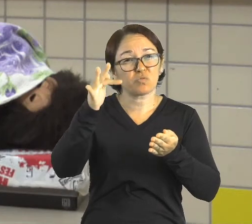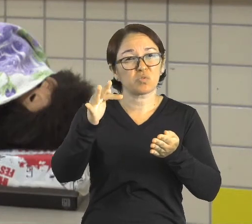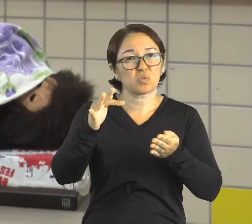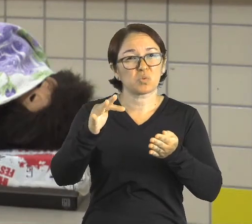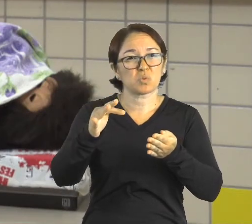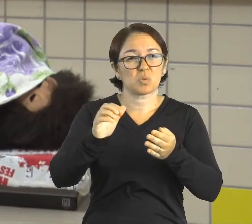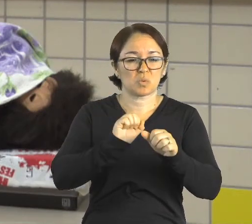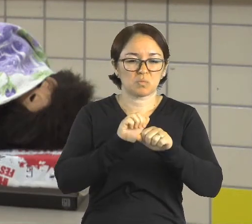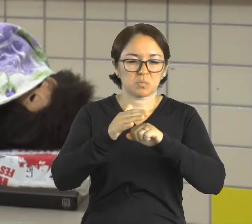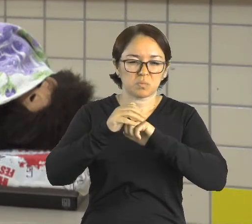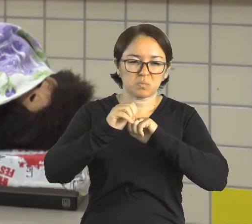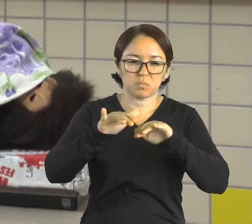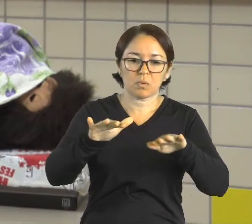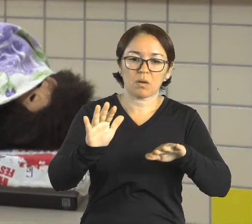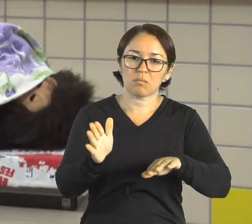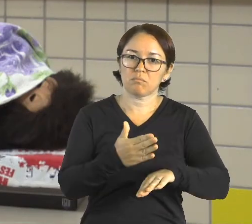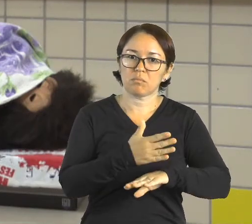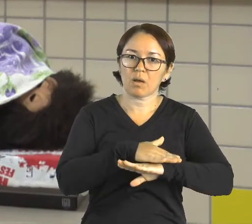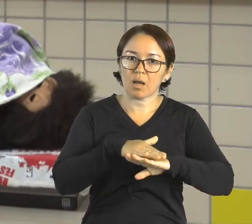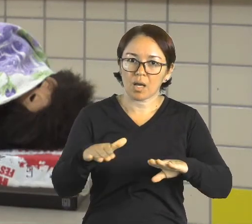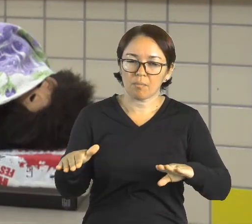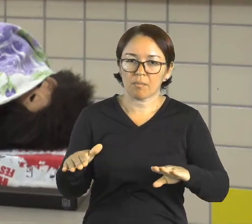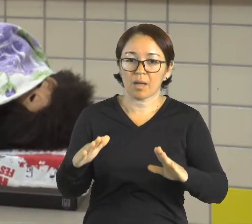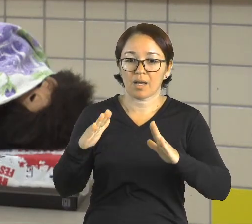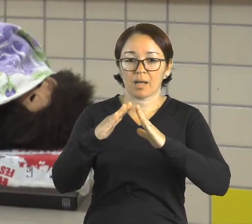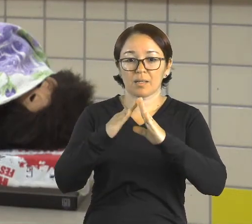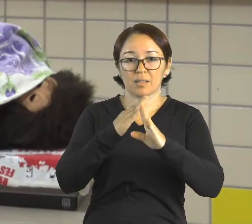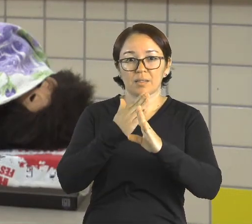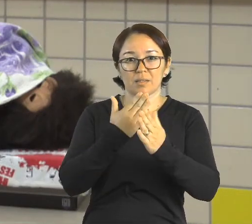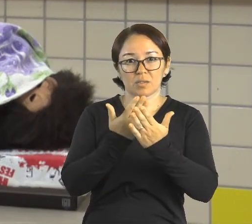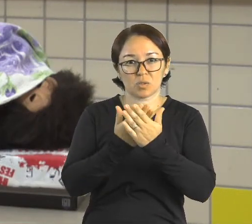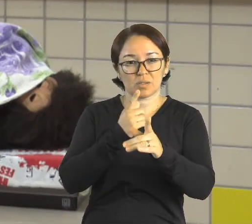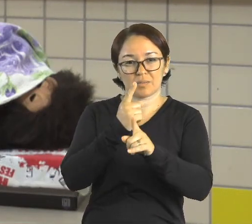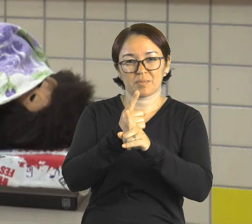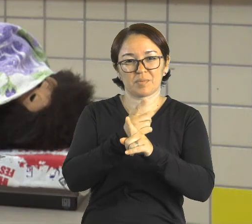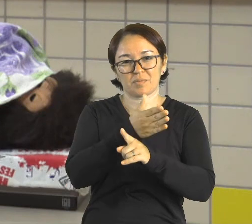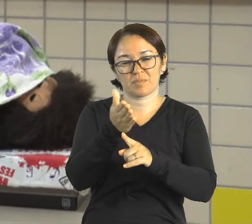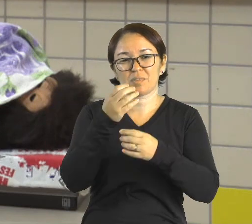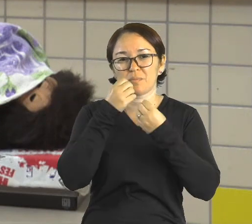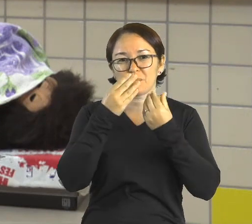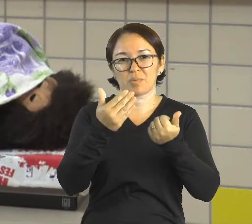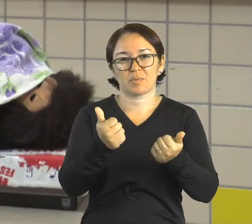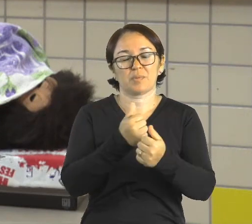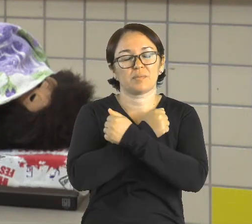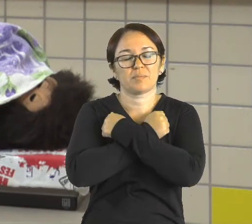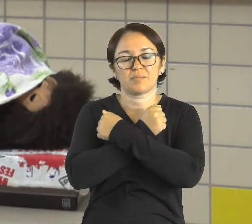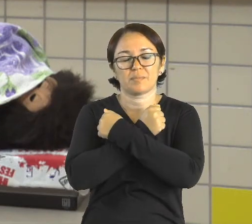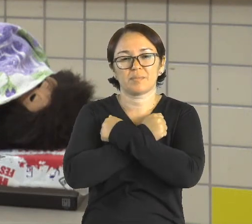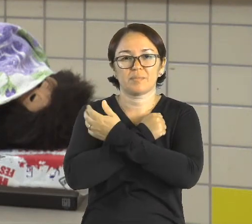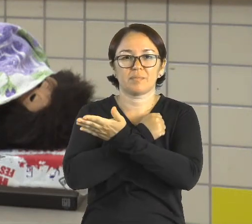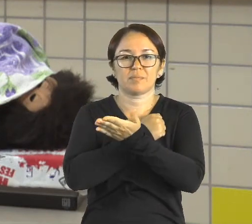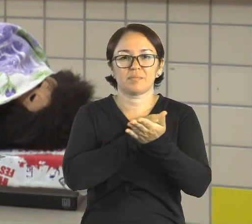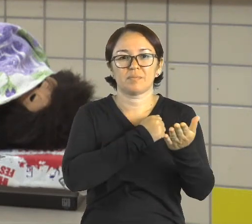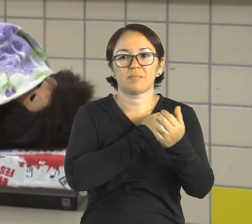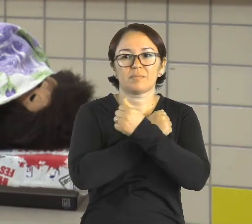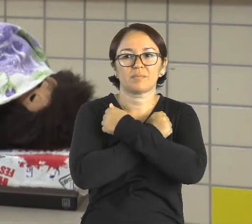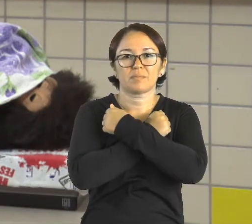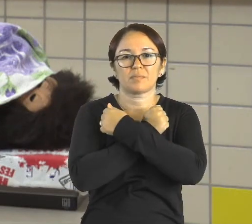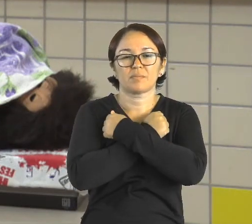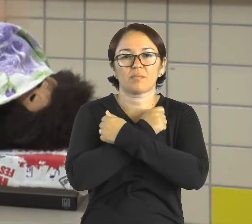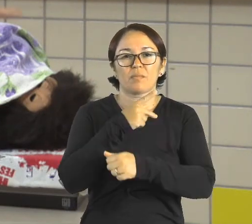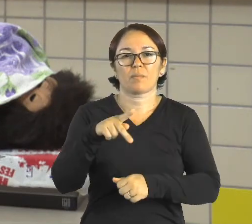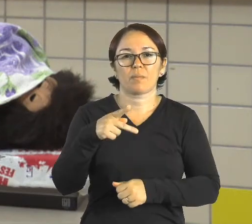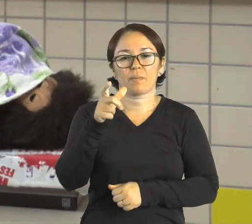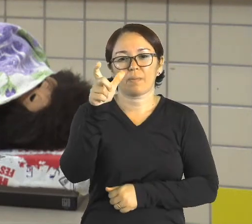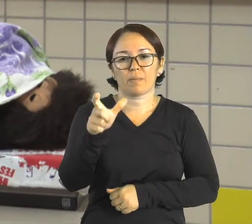gente vai estar presencialmente nas escolas. Fique bem, um abraço carinhoso, né, Francisquinha? E um abraço especial para a professora Cândida, que está